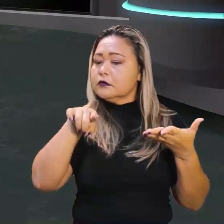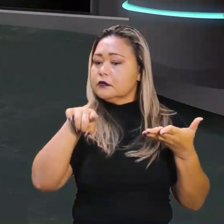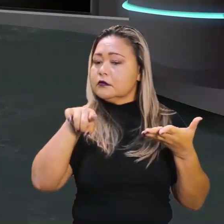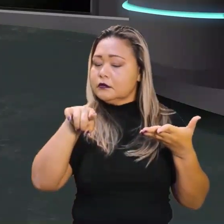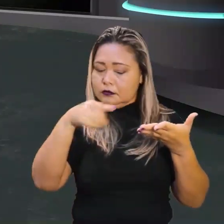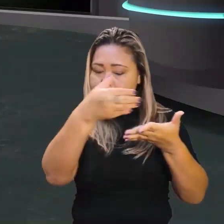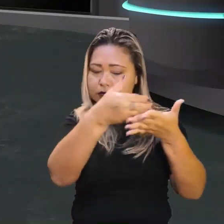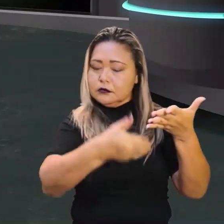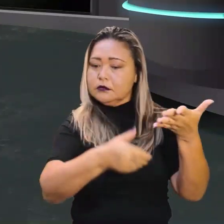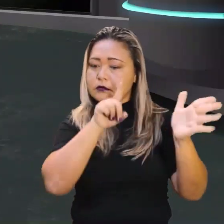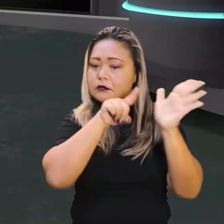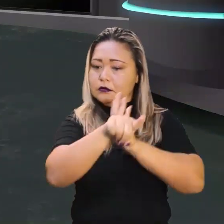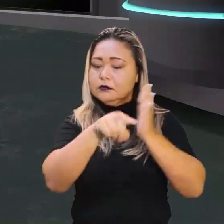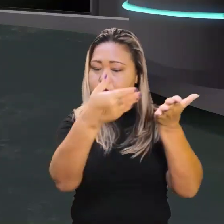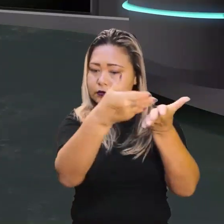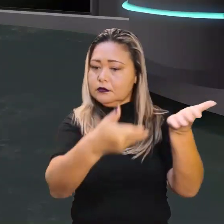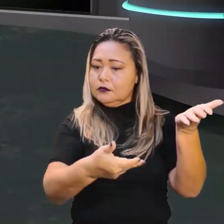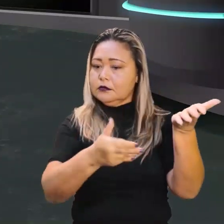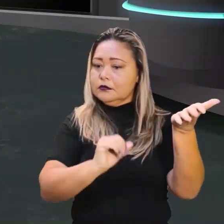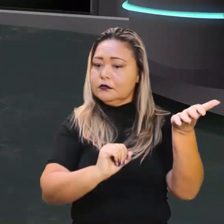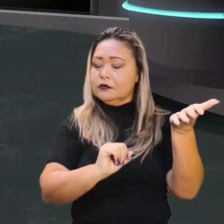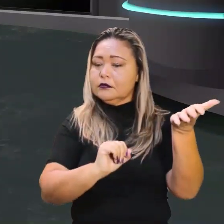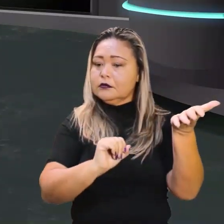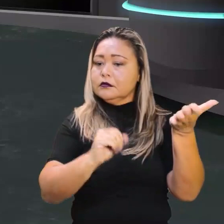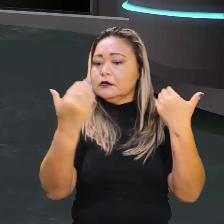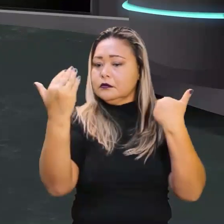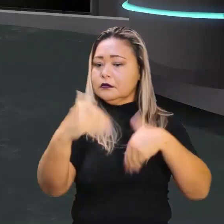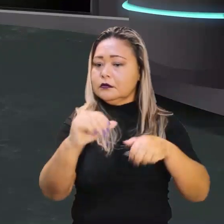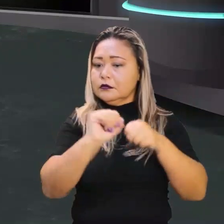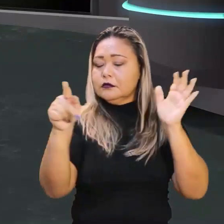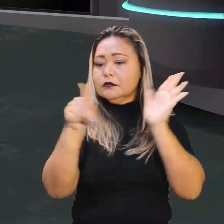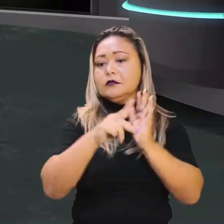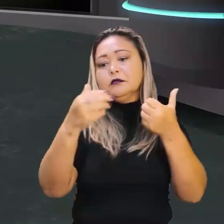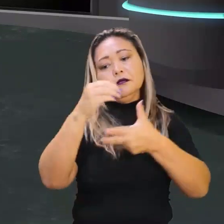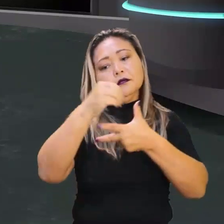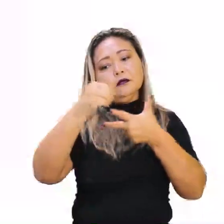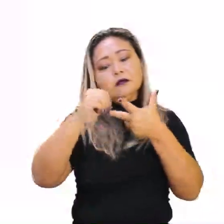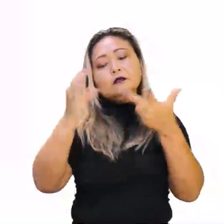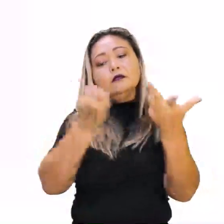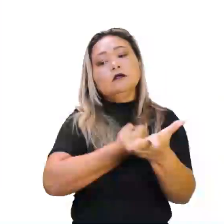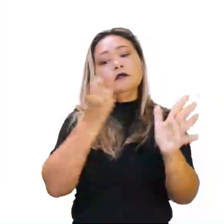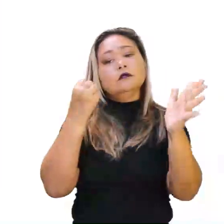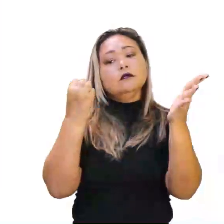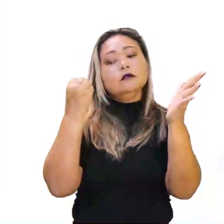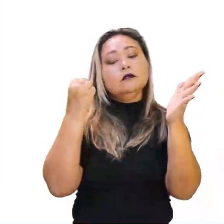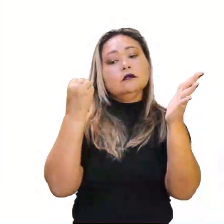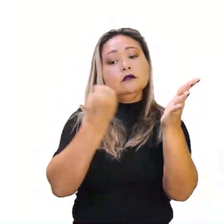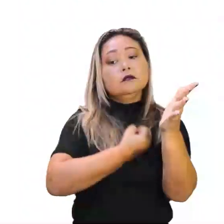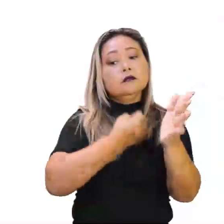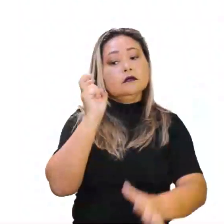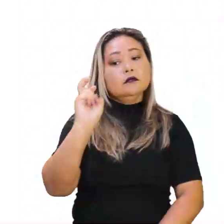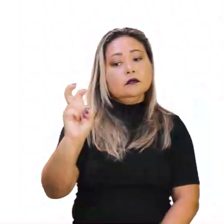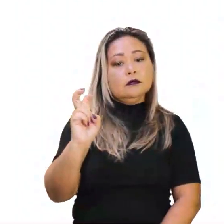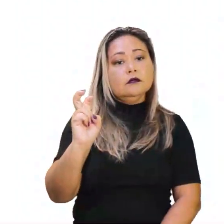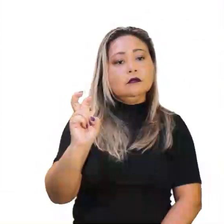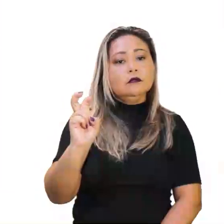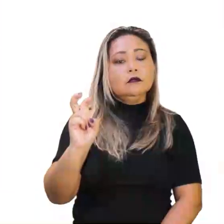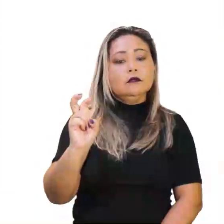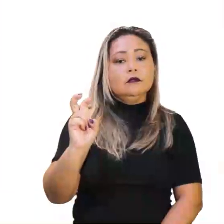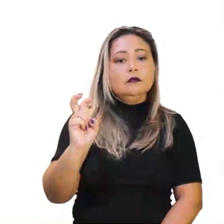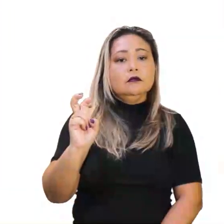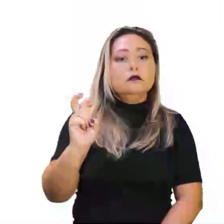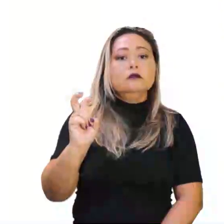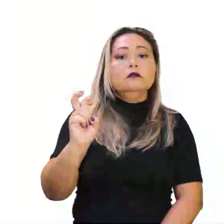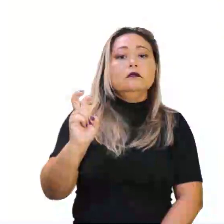provas trazem aí as avaliações do Enem. Então, vamos lá para a nossa questão de número 5. A questão de